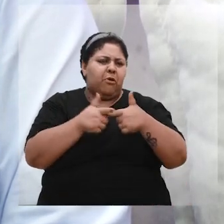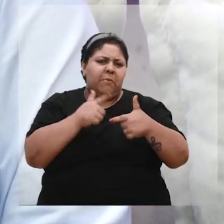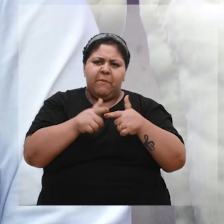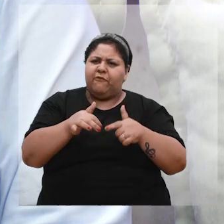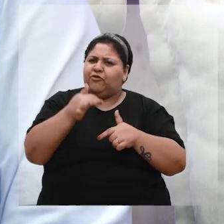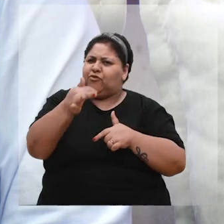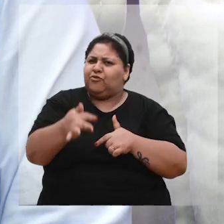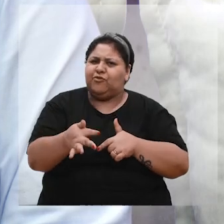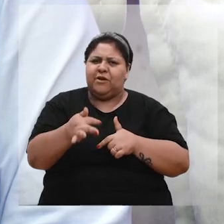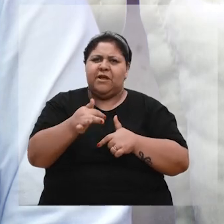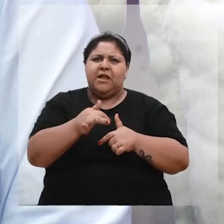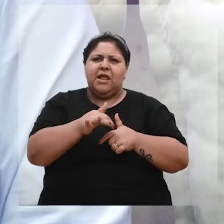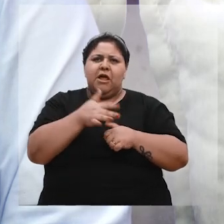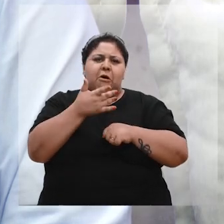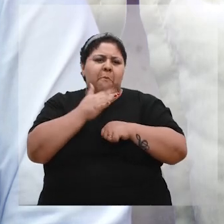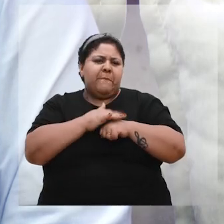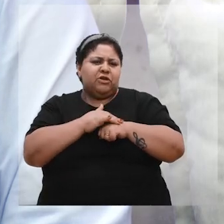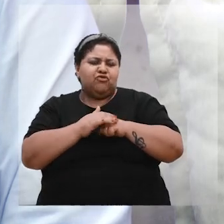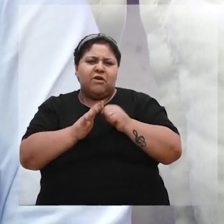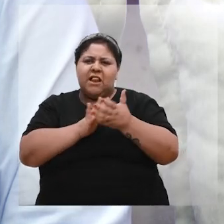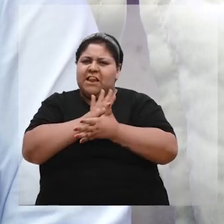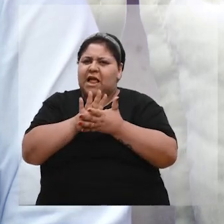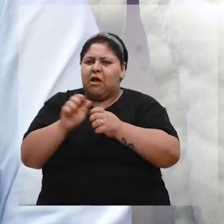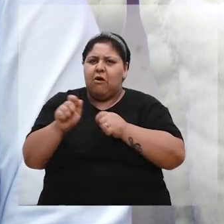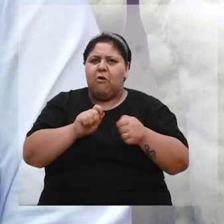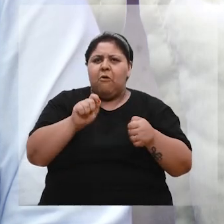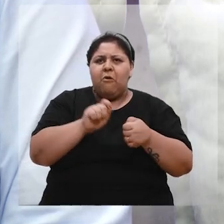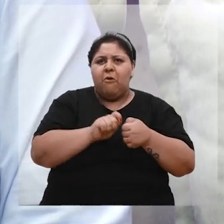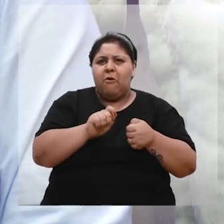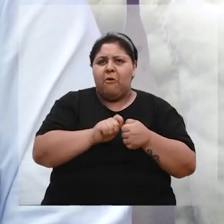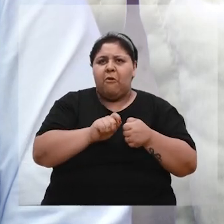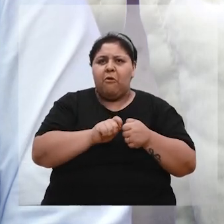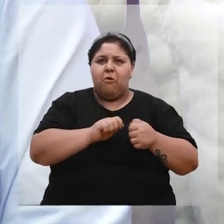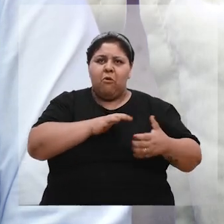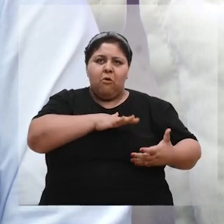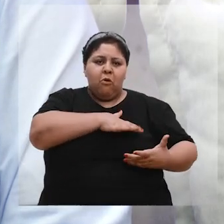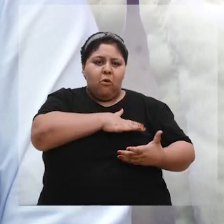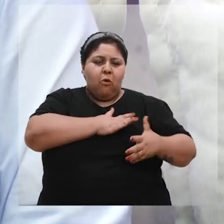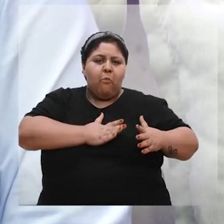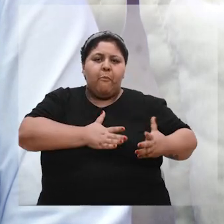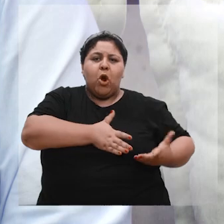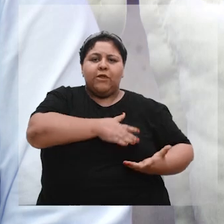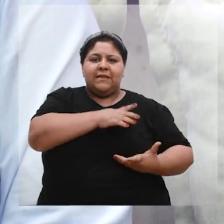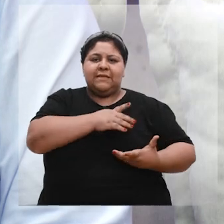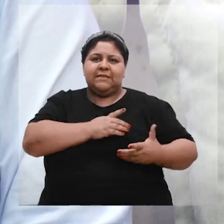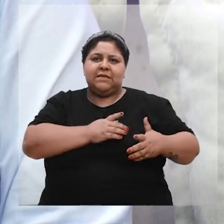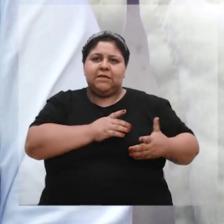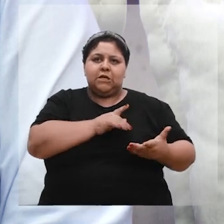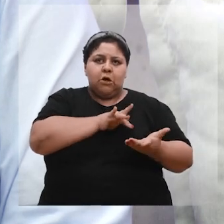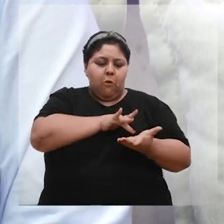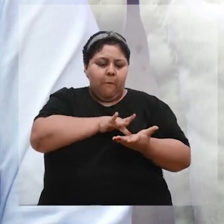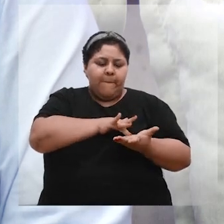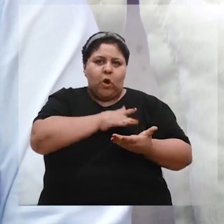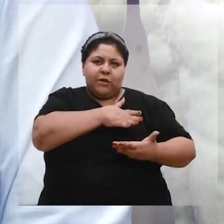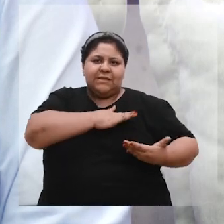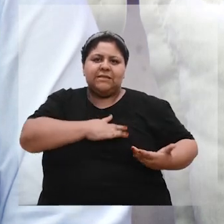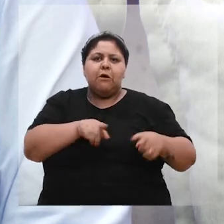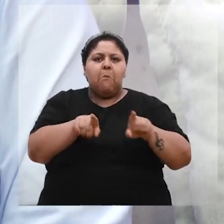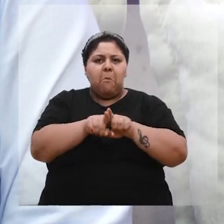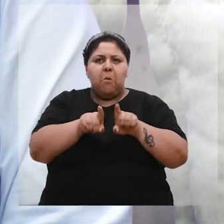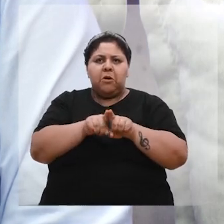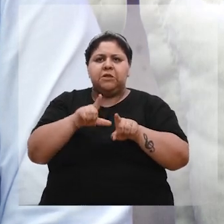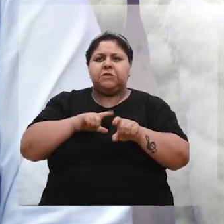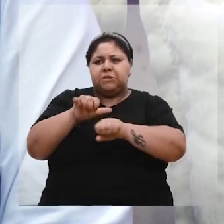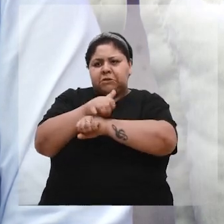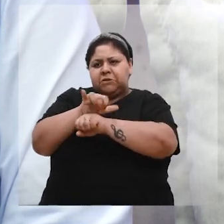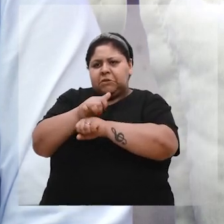trazer algum outro problema. Não vai te machucar. Ele pode ser feito mesmo com próteses de mama. Existe uma manobra